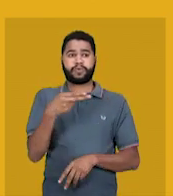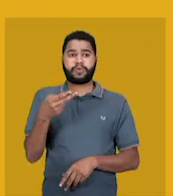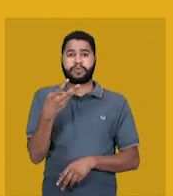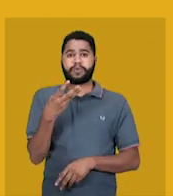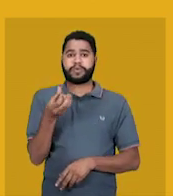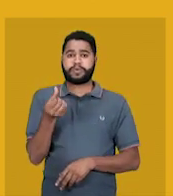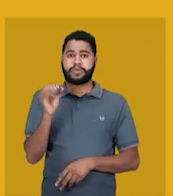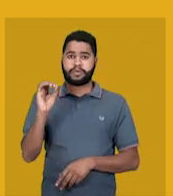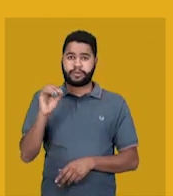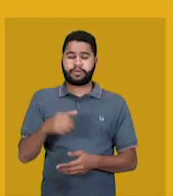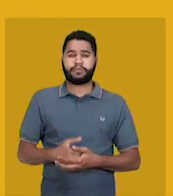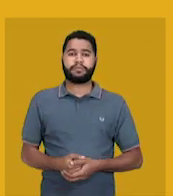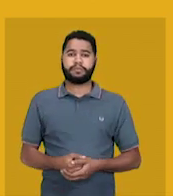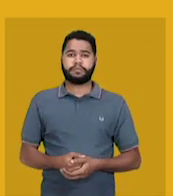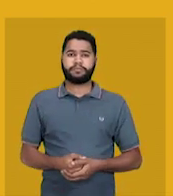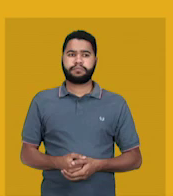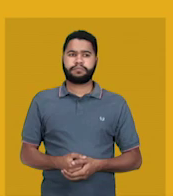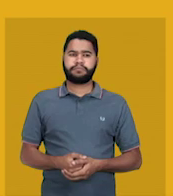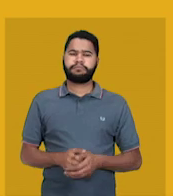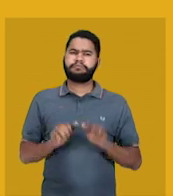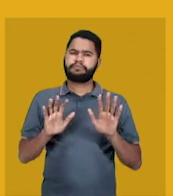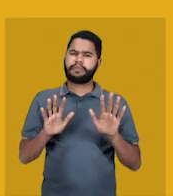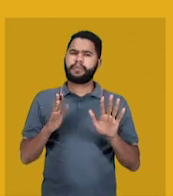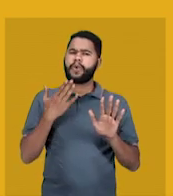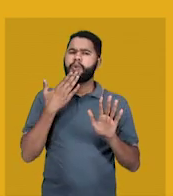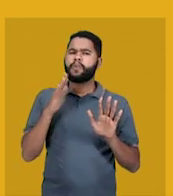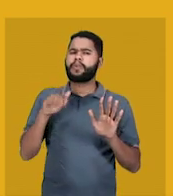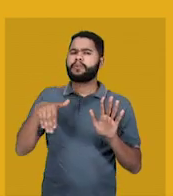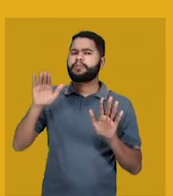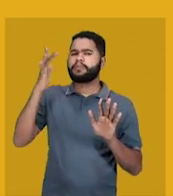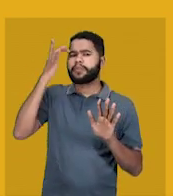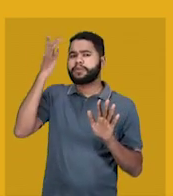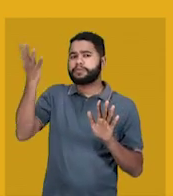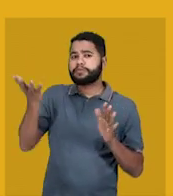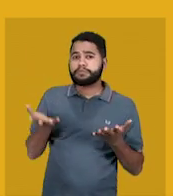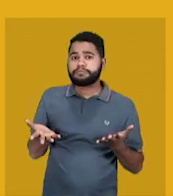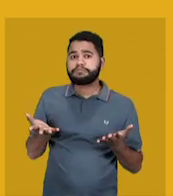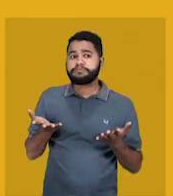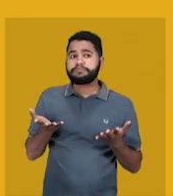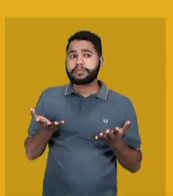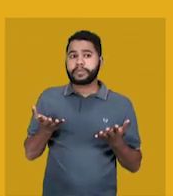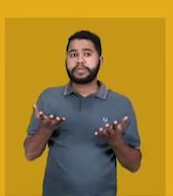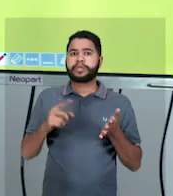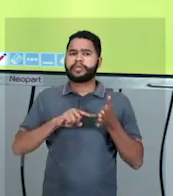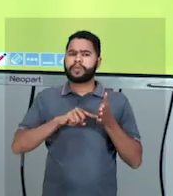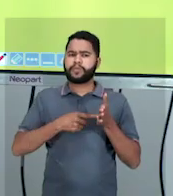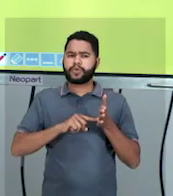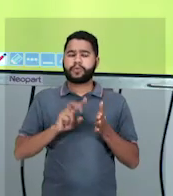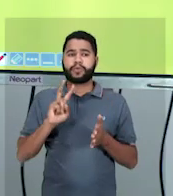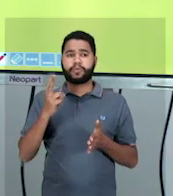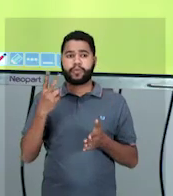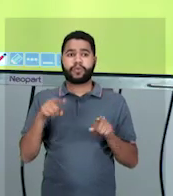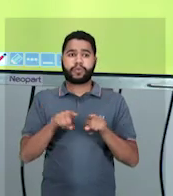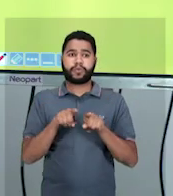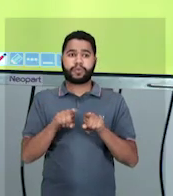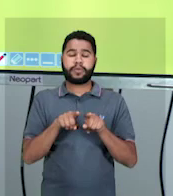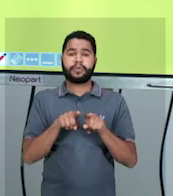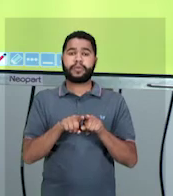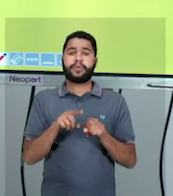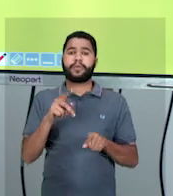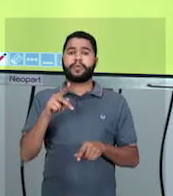360 é mas convenhamos qual que é mais fácil é isso que eu vou ter que multiplicar por dois além de pin